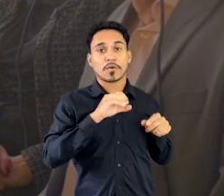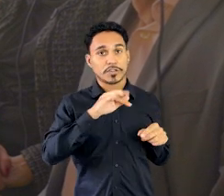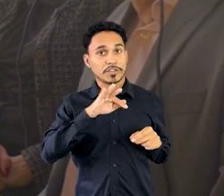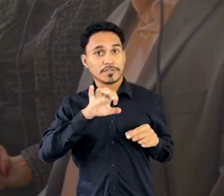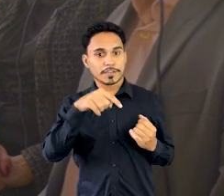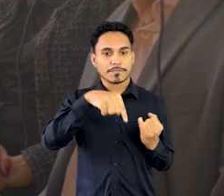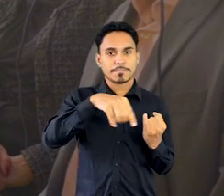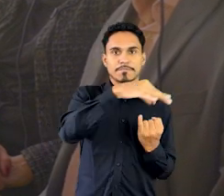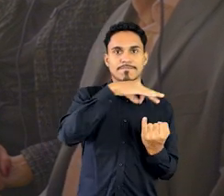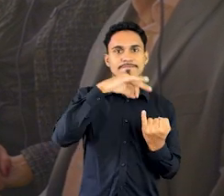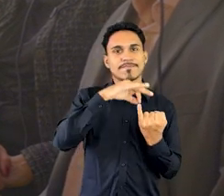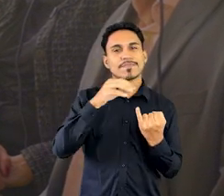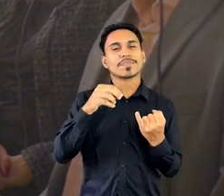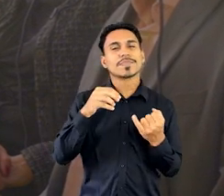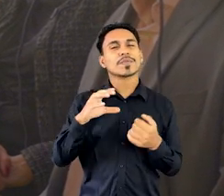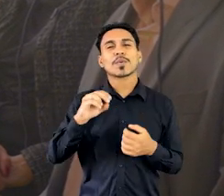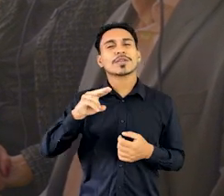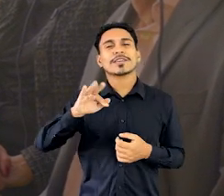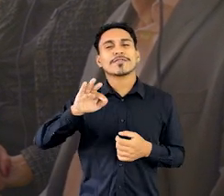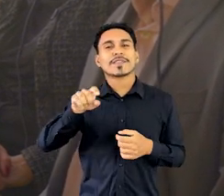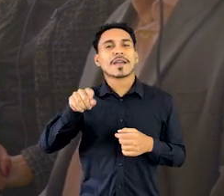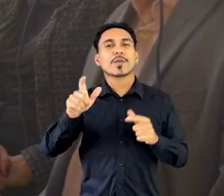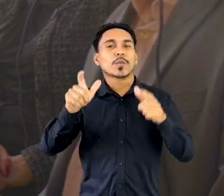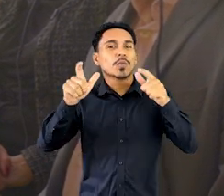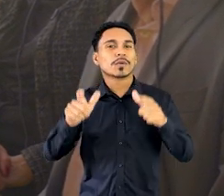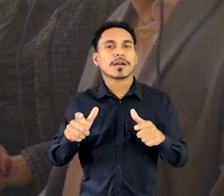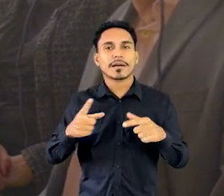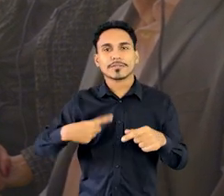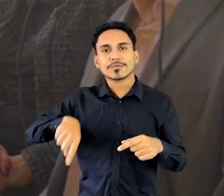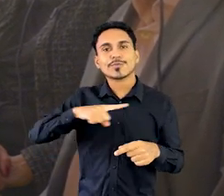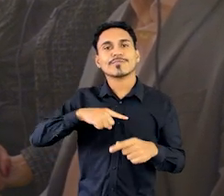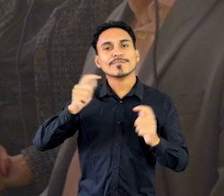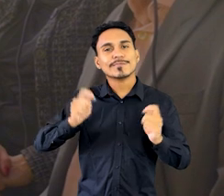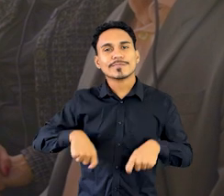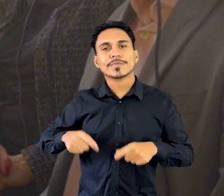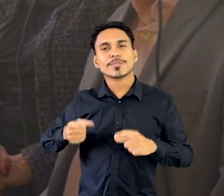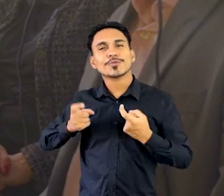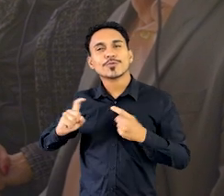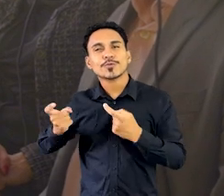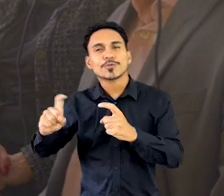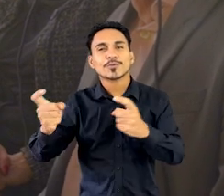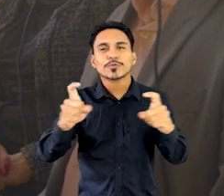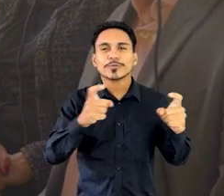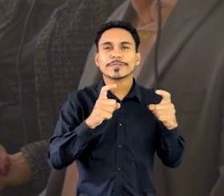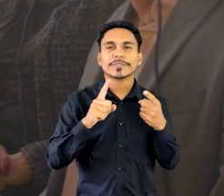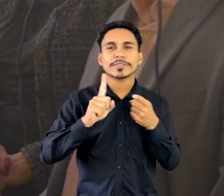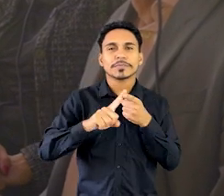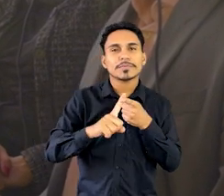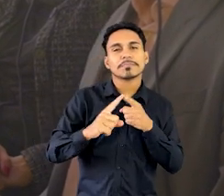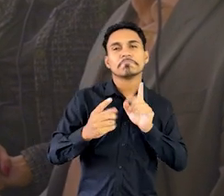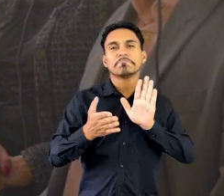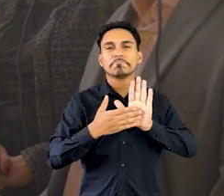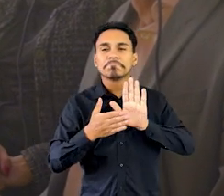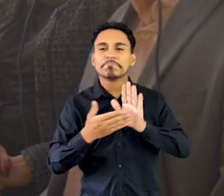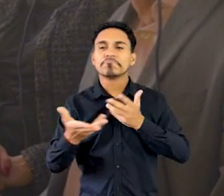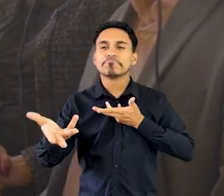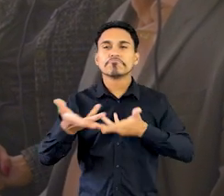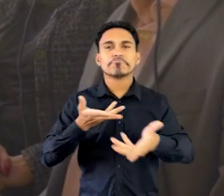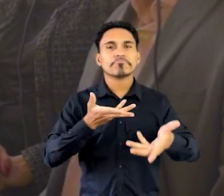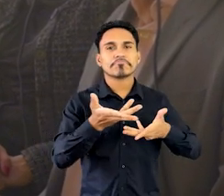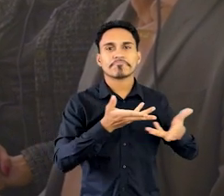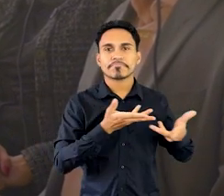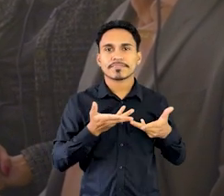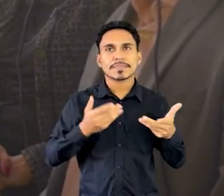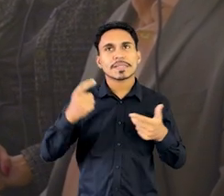Eh o conif é um é esse lugar onde a gente consegue discutir e consegue propor acho que esse é mais um